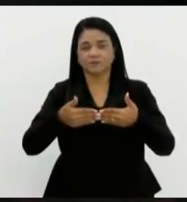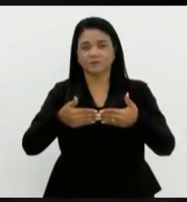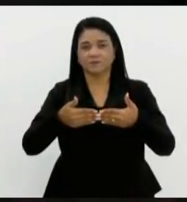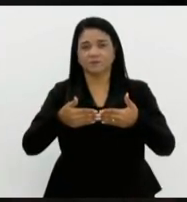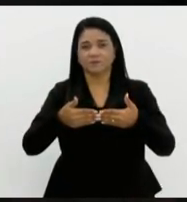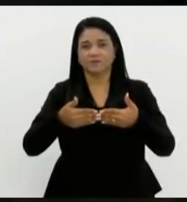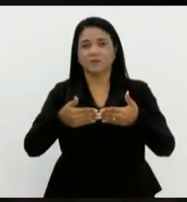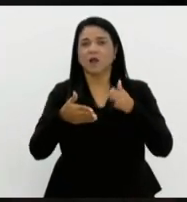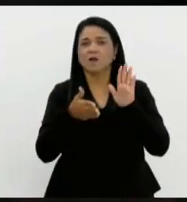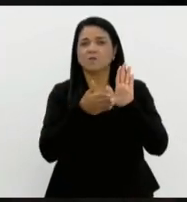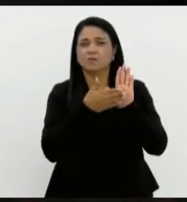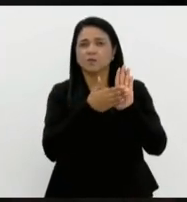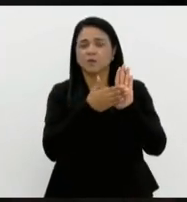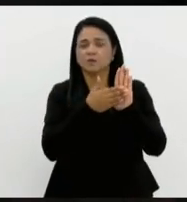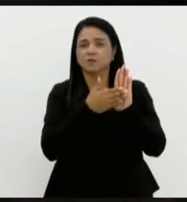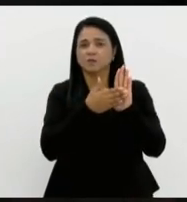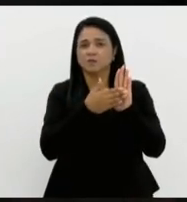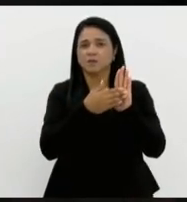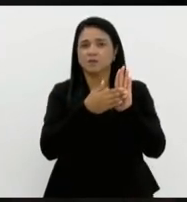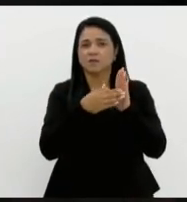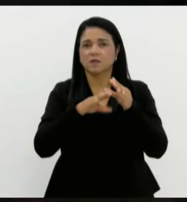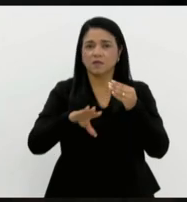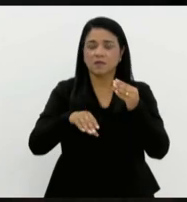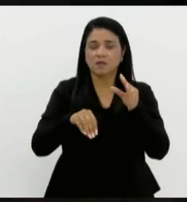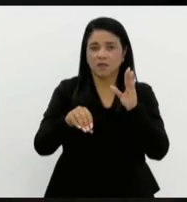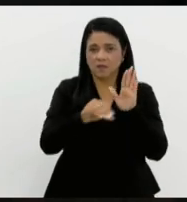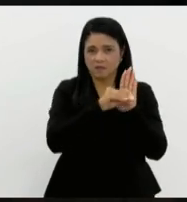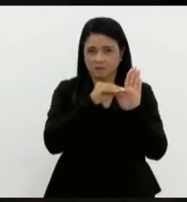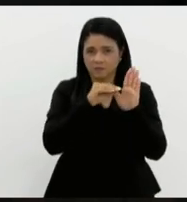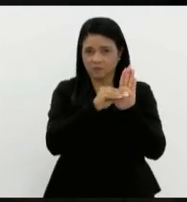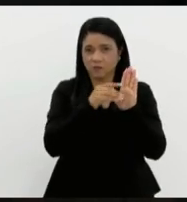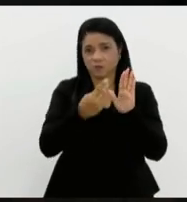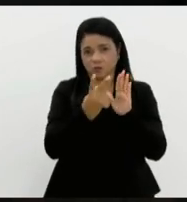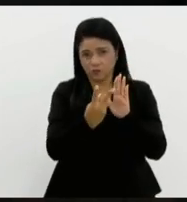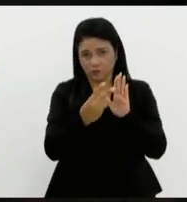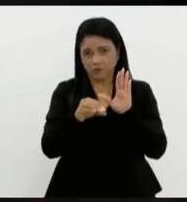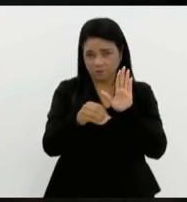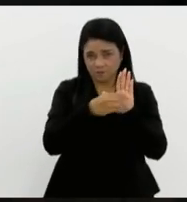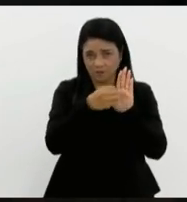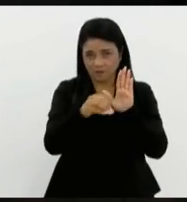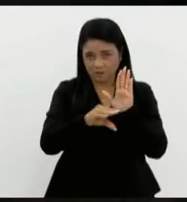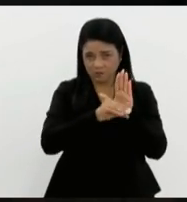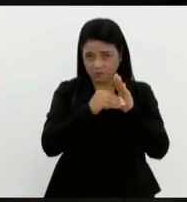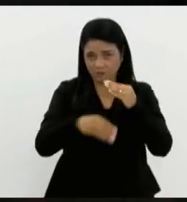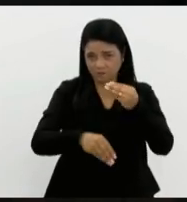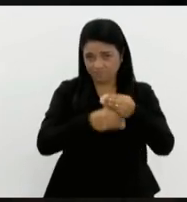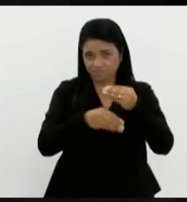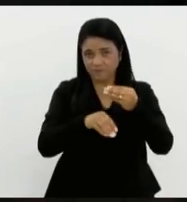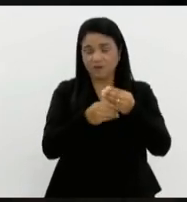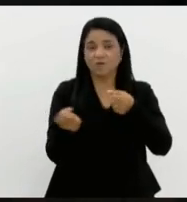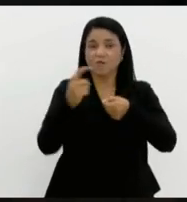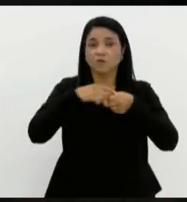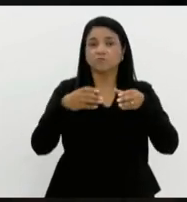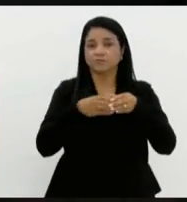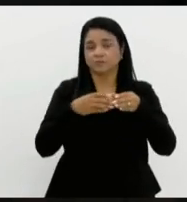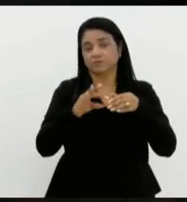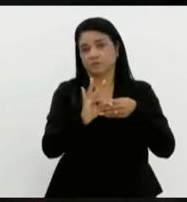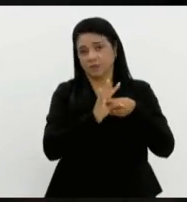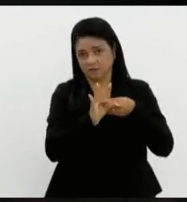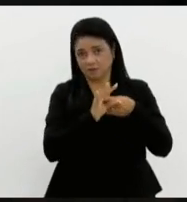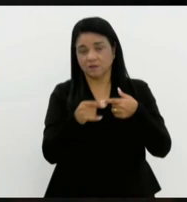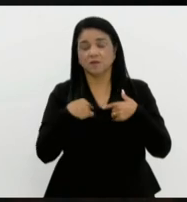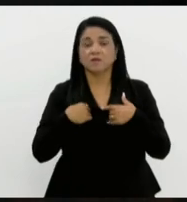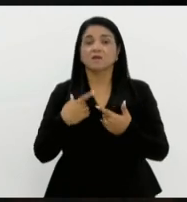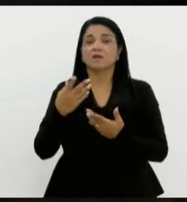A presente proposta recebeu duas emendas e retorna às comissões técnicas. Gostaria de registrar a presença do vereador Kiko